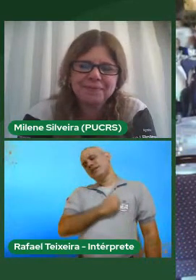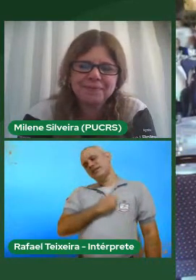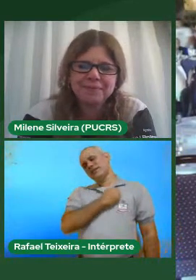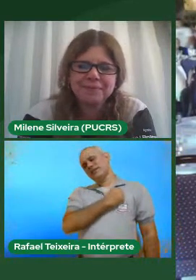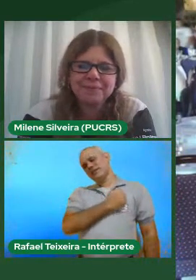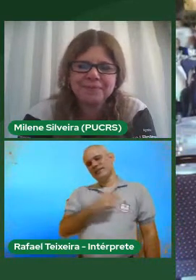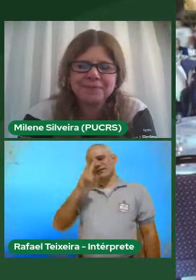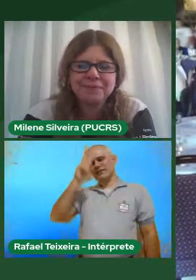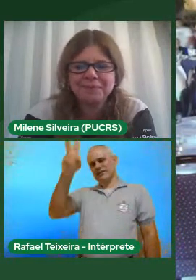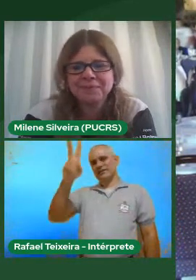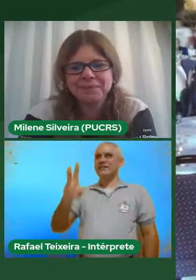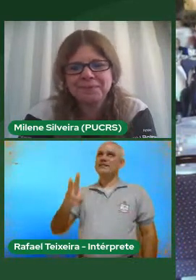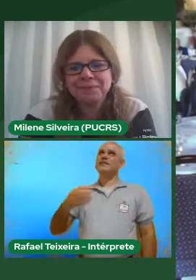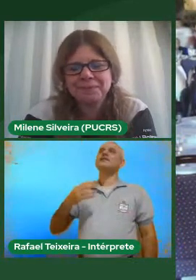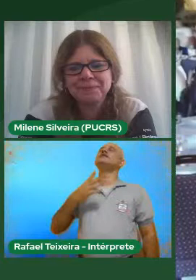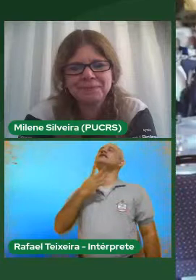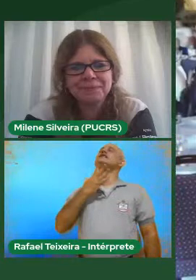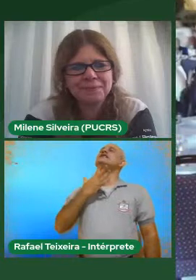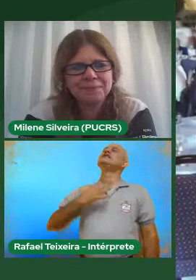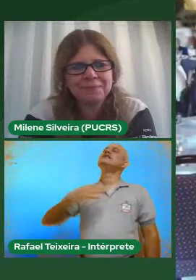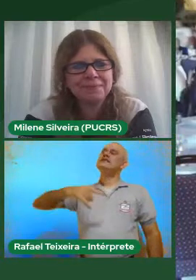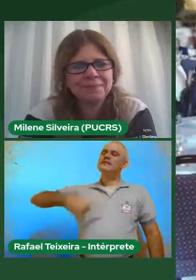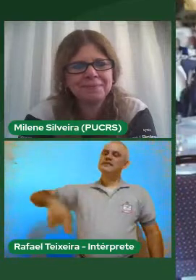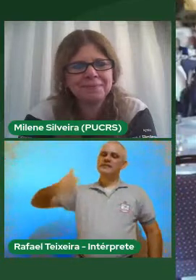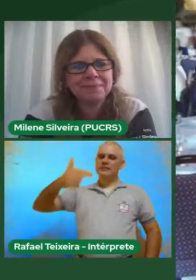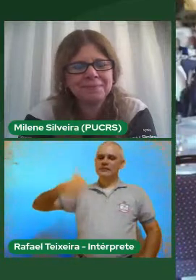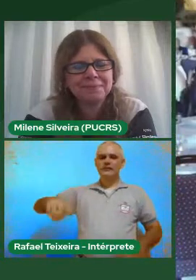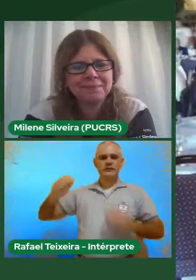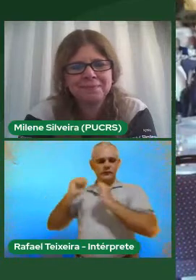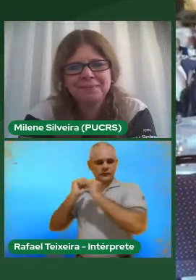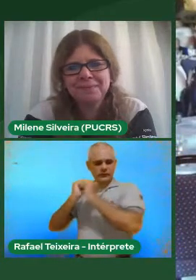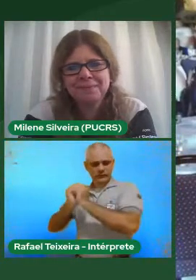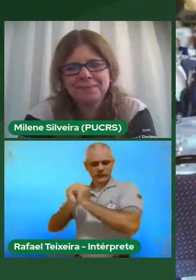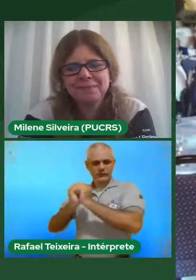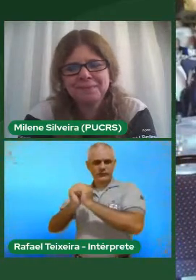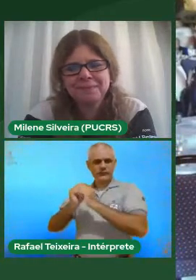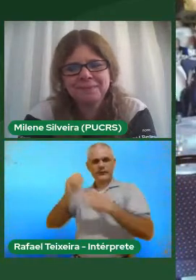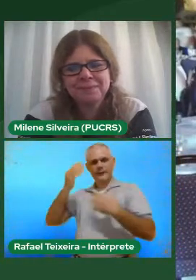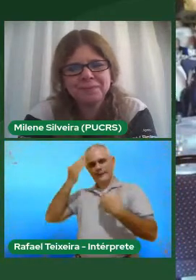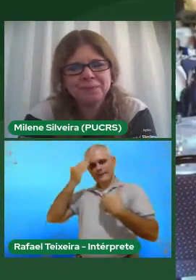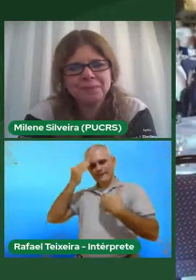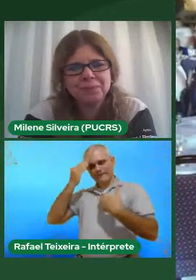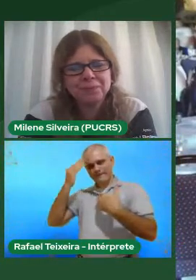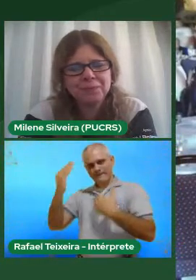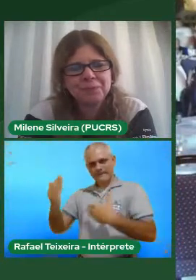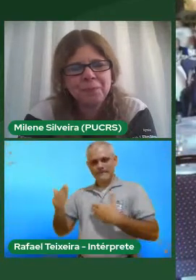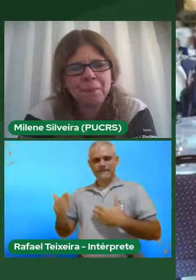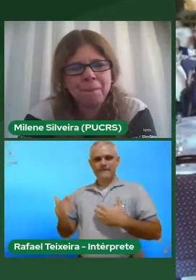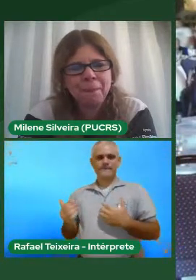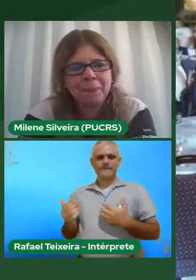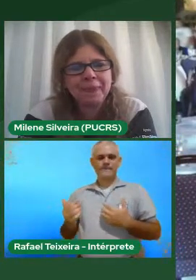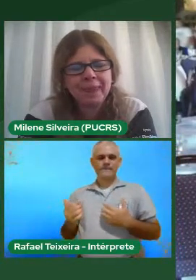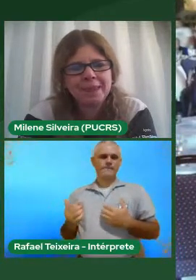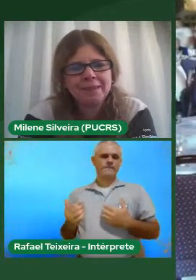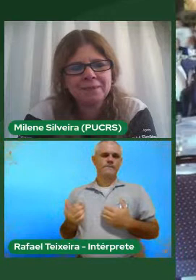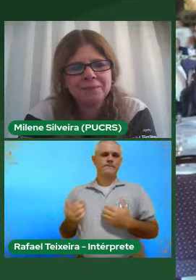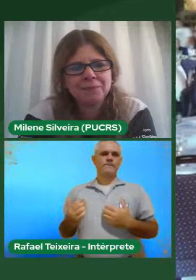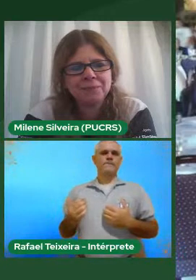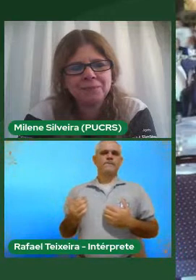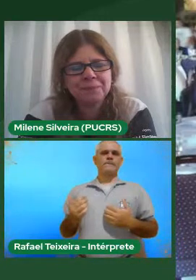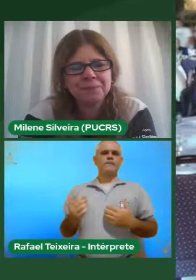estarmos juntos e podermos nos abraçar. Muito obrigada por fazer com que o IHC